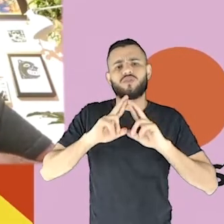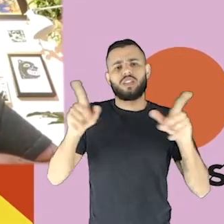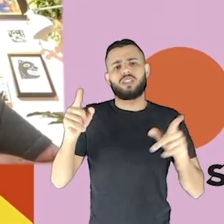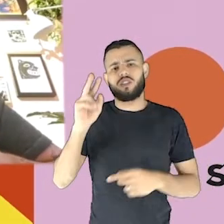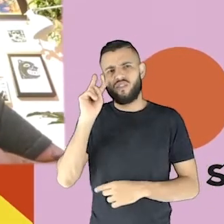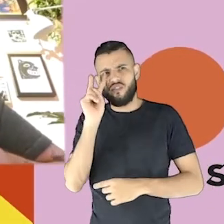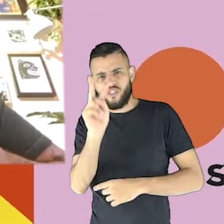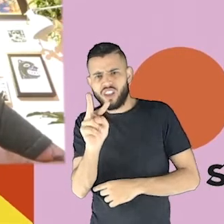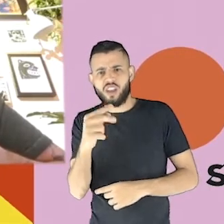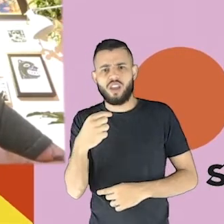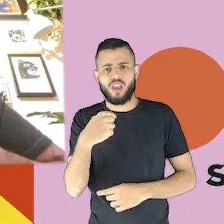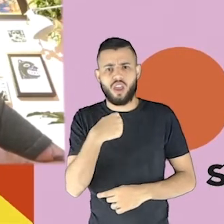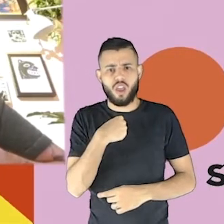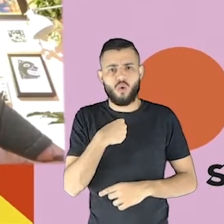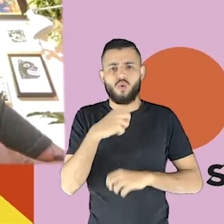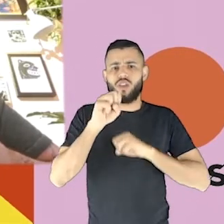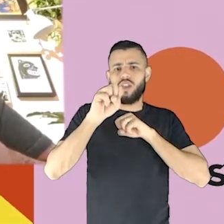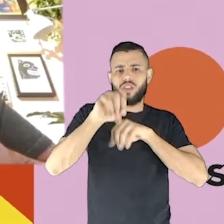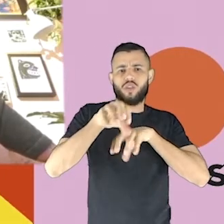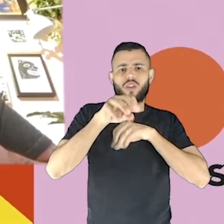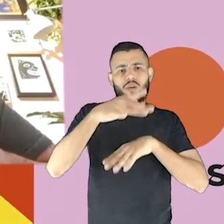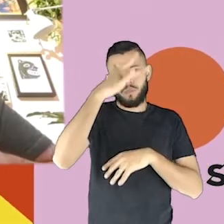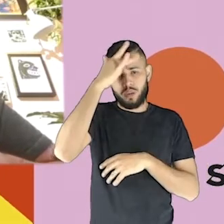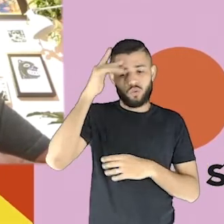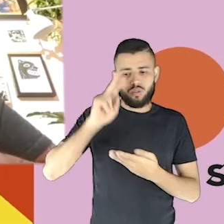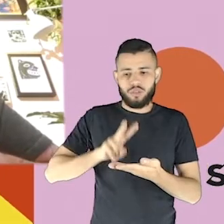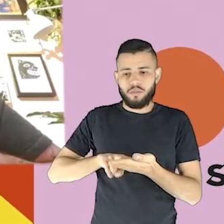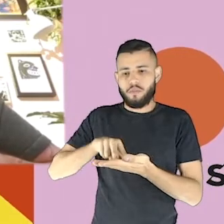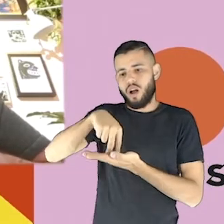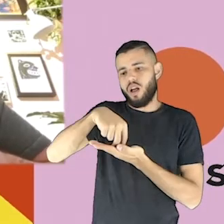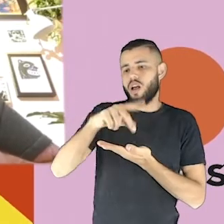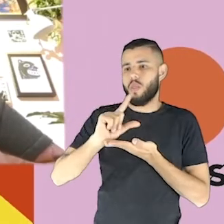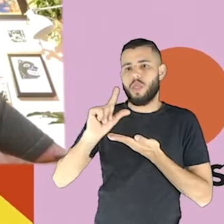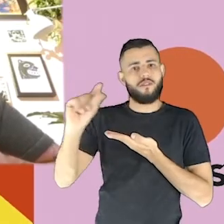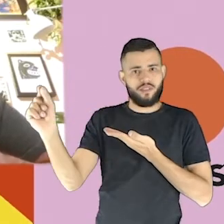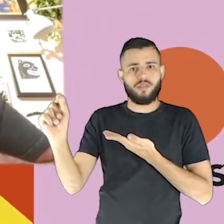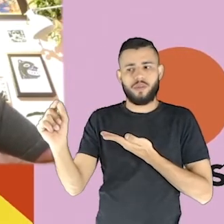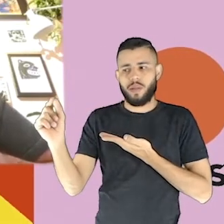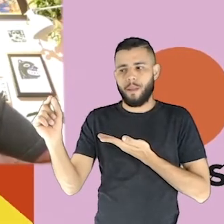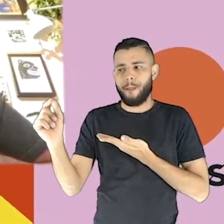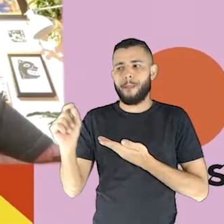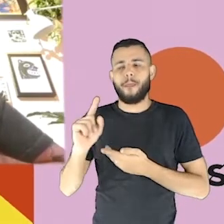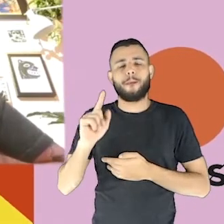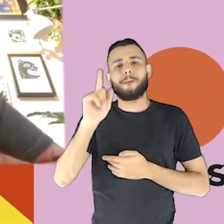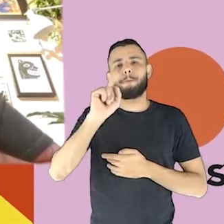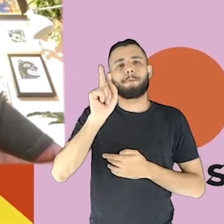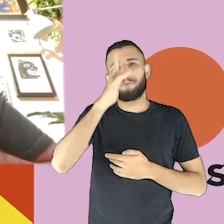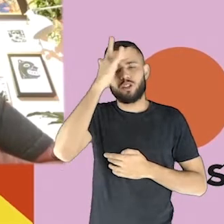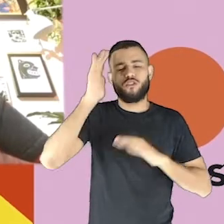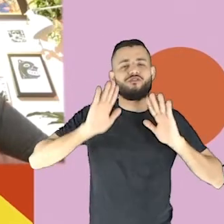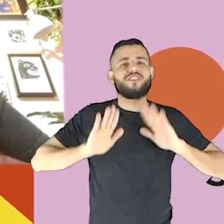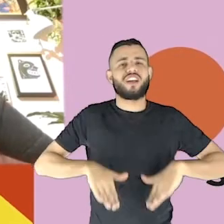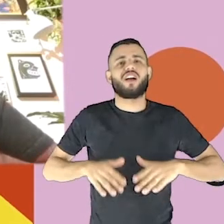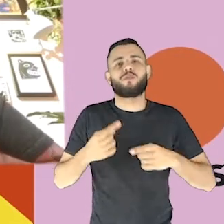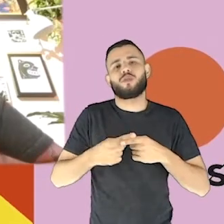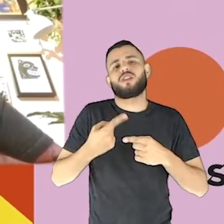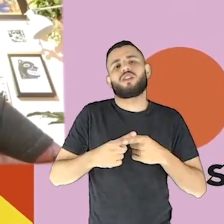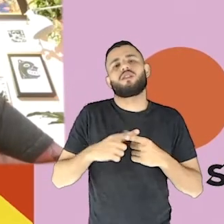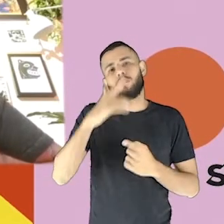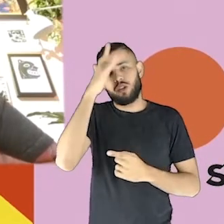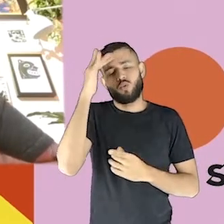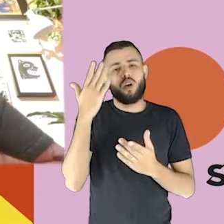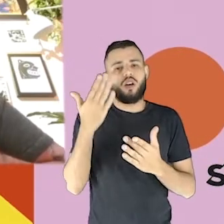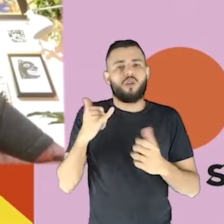assim, da pessoa ver que era eu que estava ali dando aula de yoga, levantar e sair fora, né? Não ficar na aula porque eu era uma pessoa